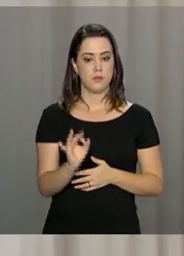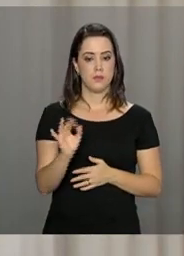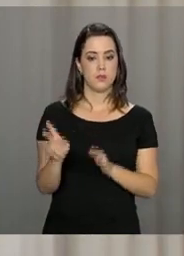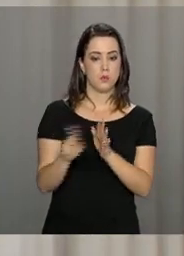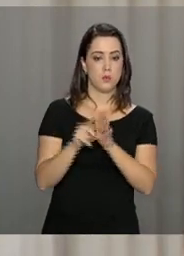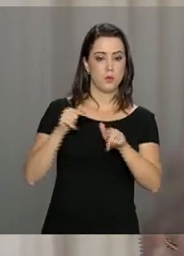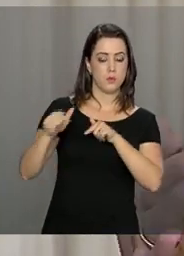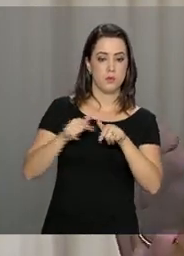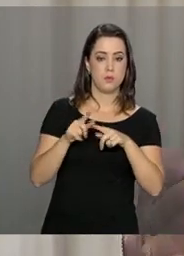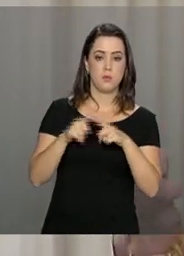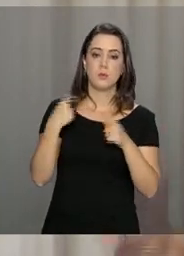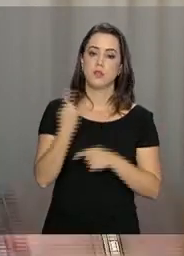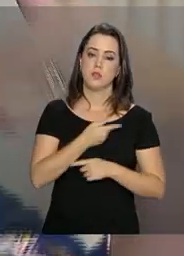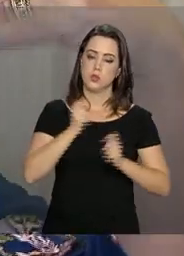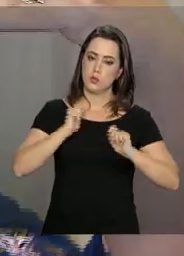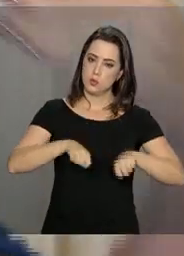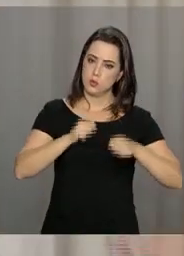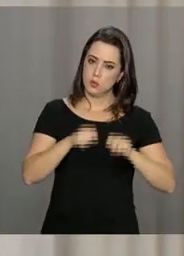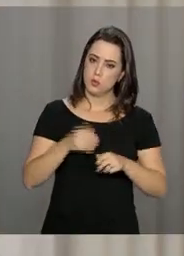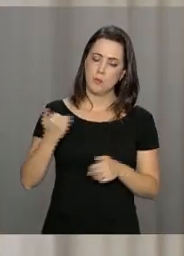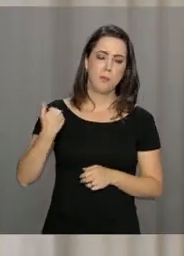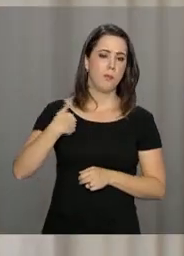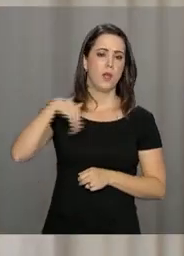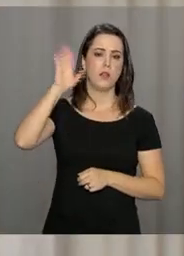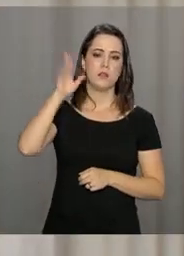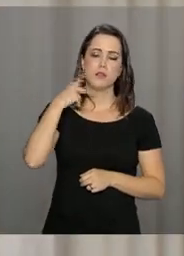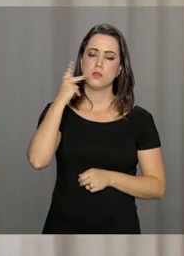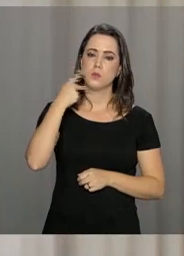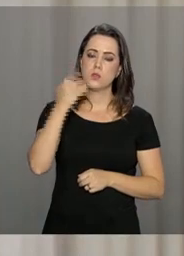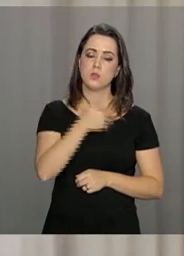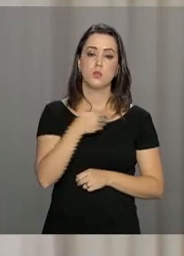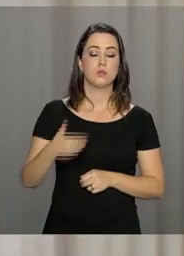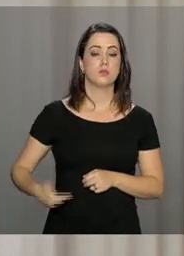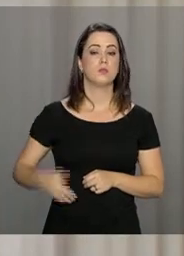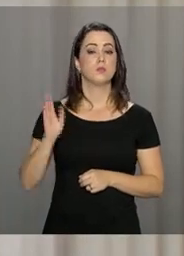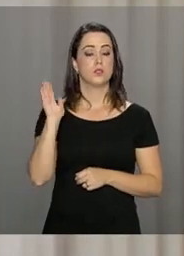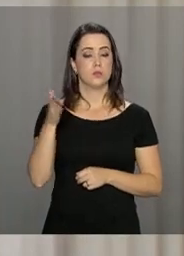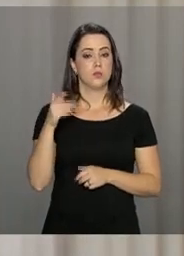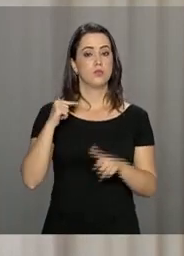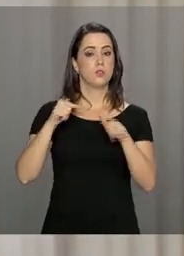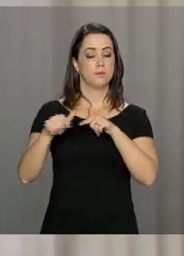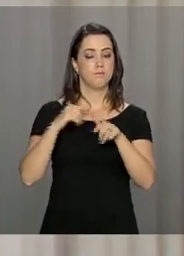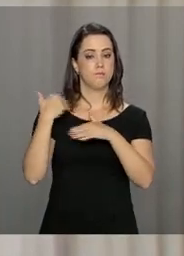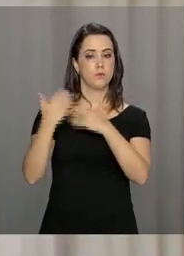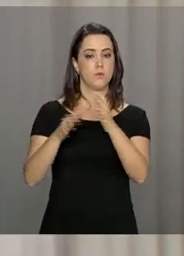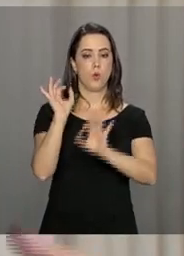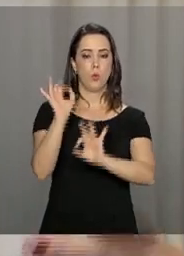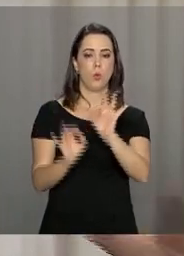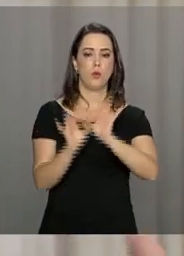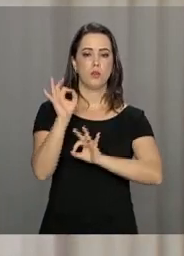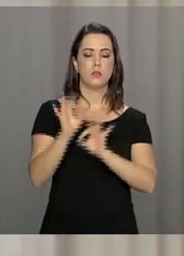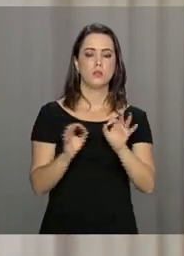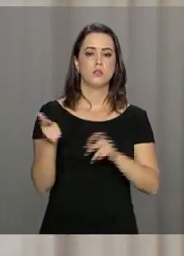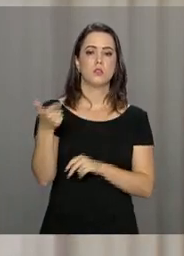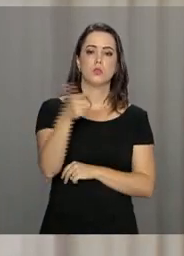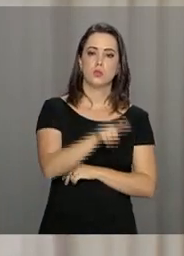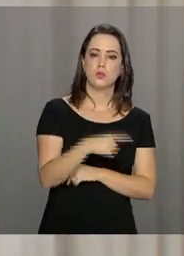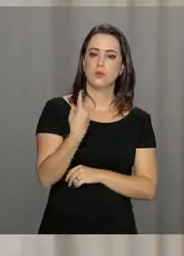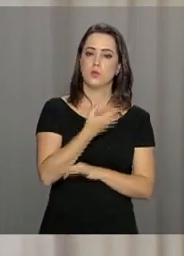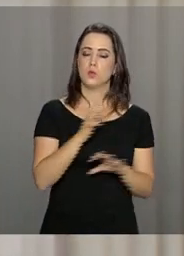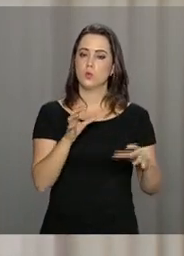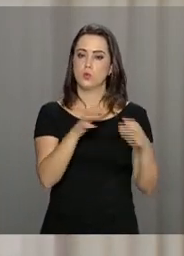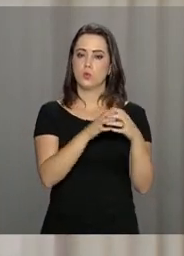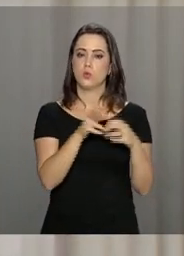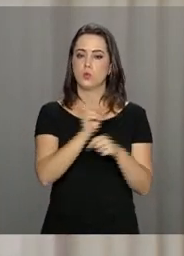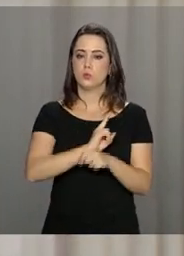ao trabalho, para que a gente possa, para além daquelas políticas públicas que já estão estabelecidas, organizar novamente a nossa rede de